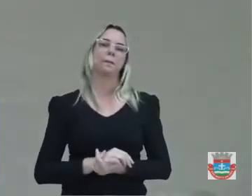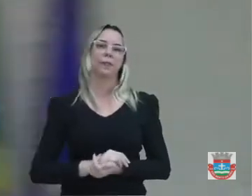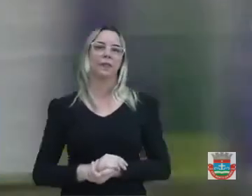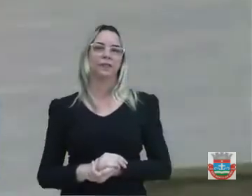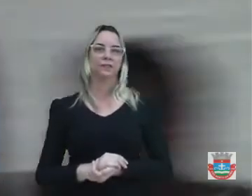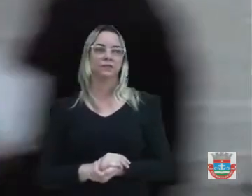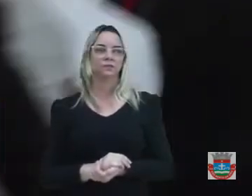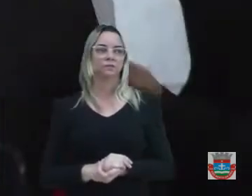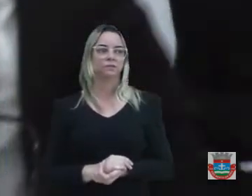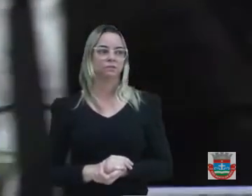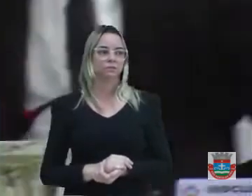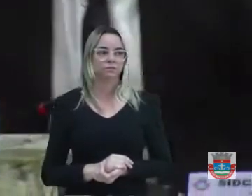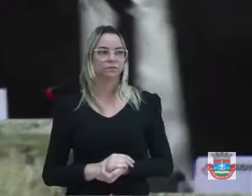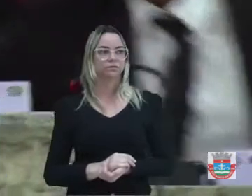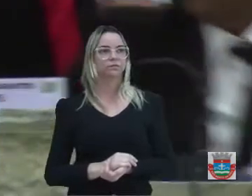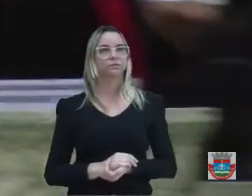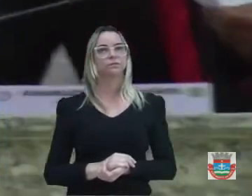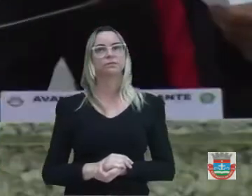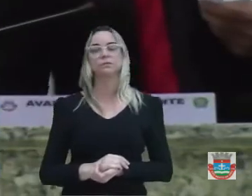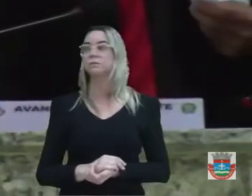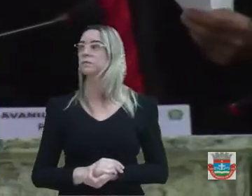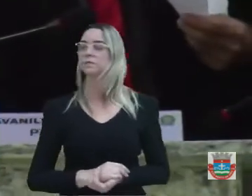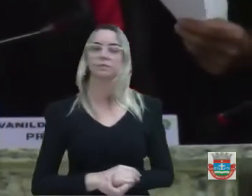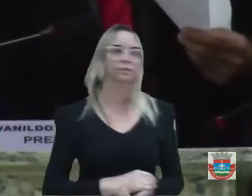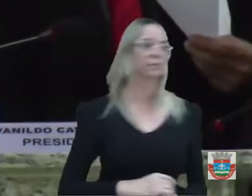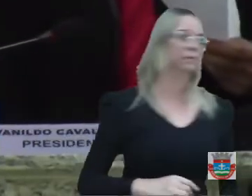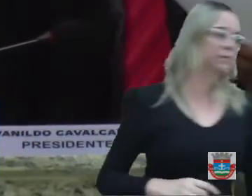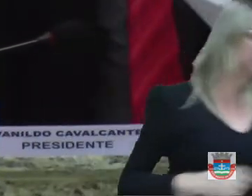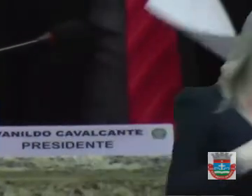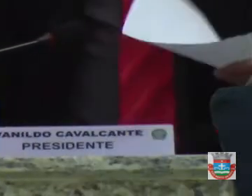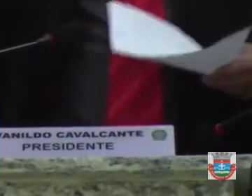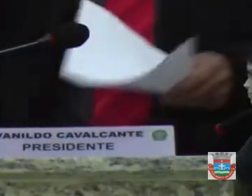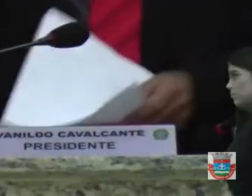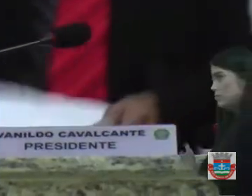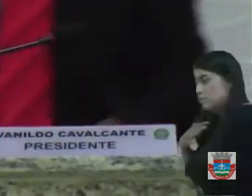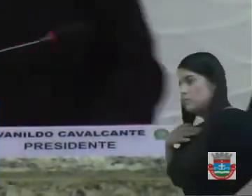Presidente, uma questão de...